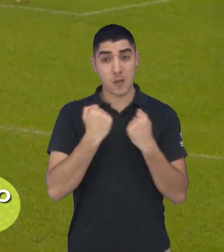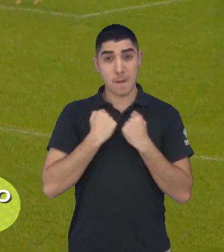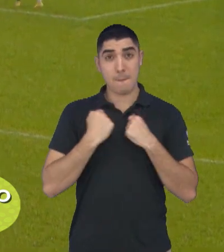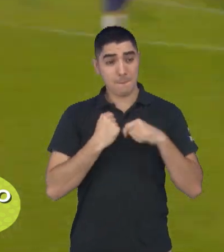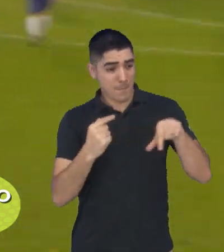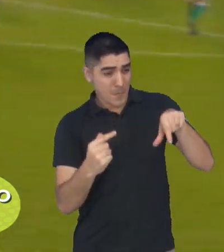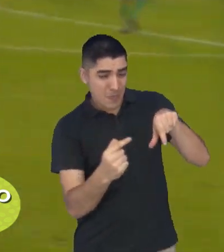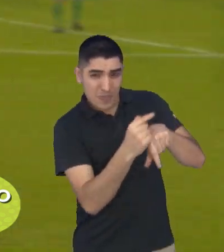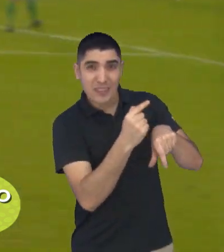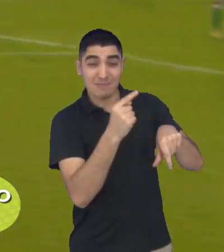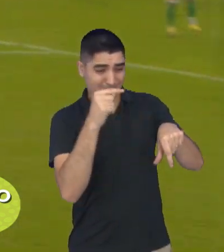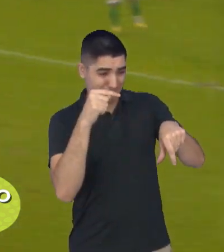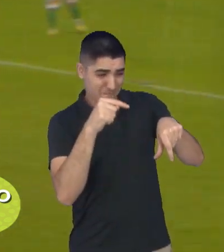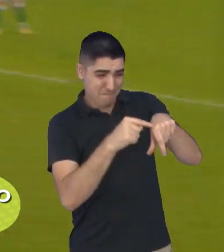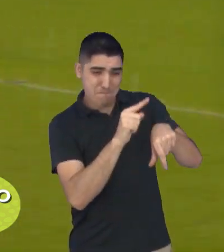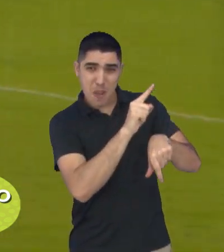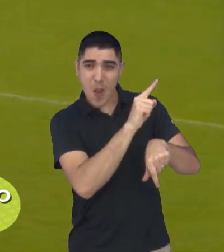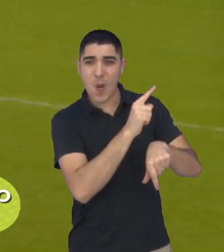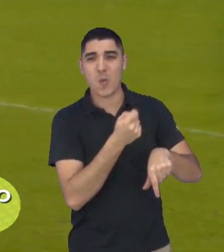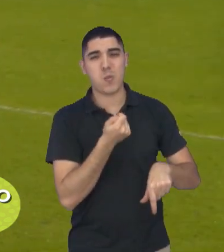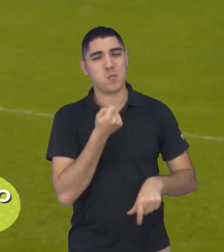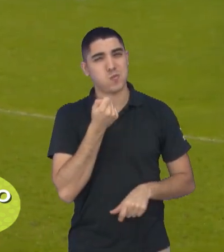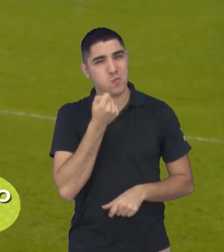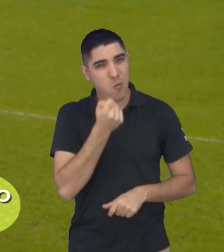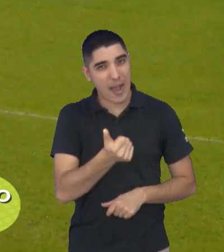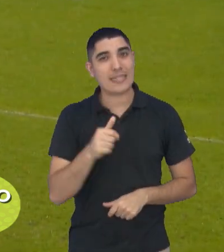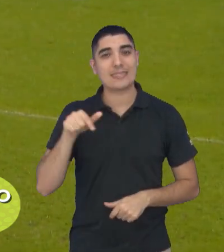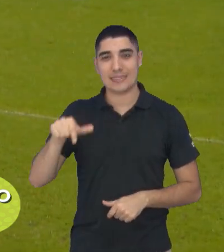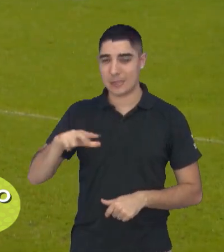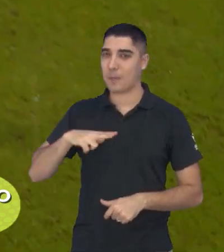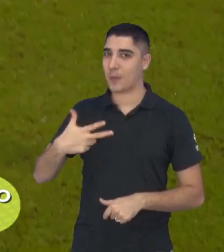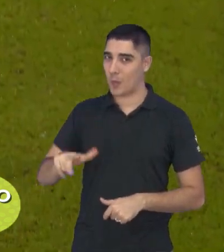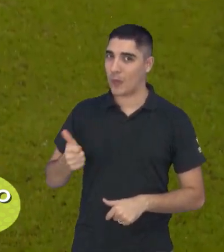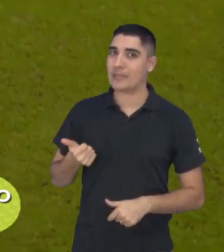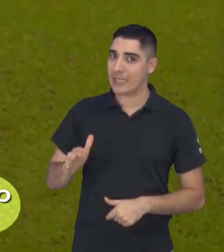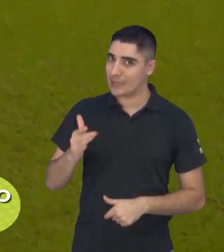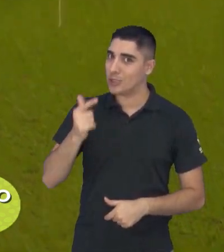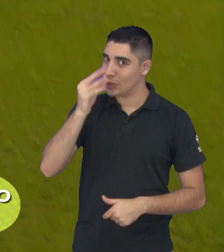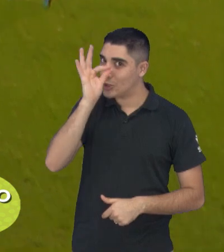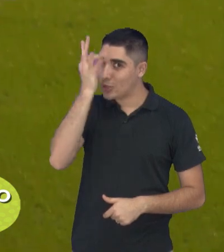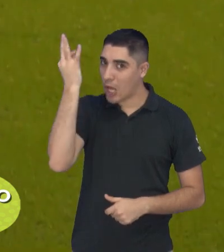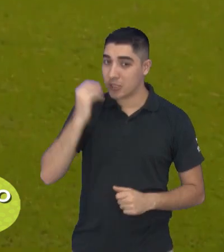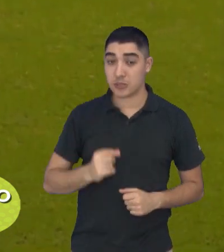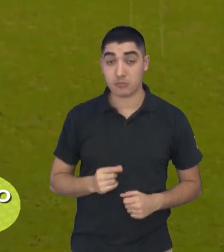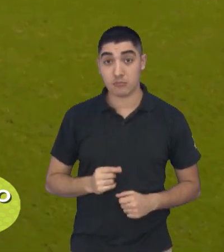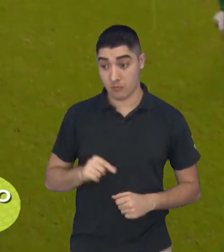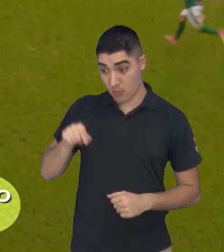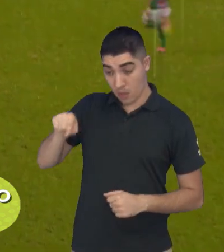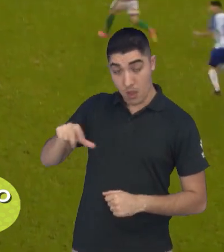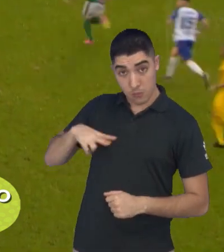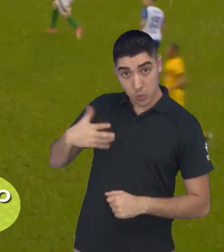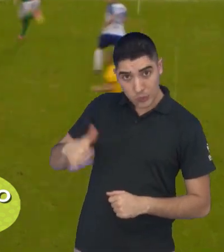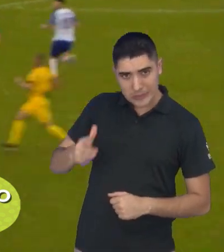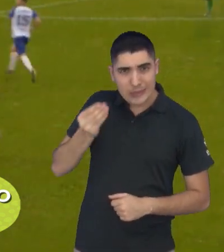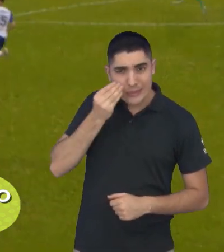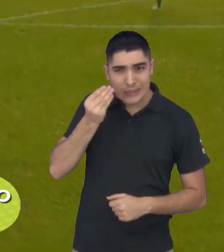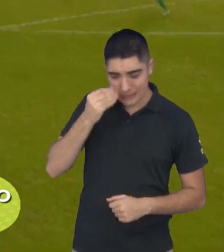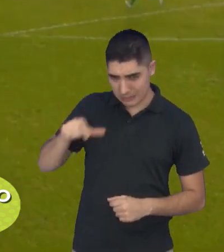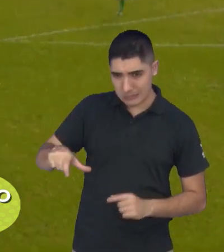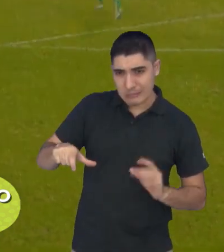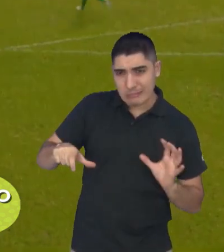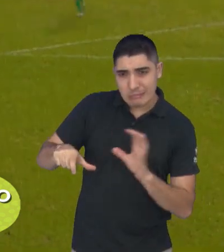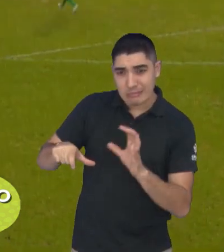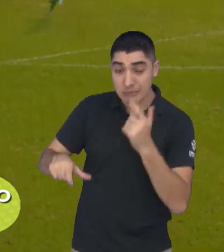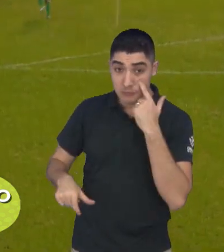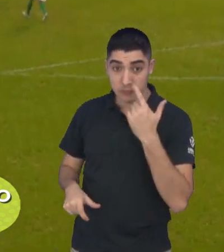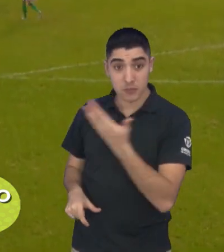vendido e a bola explodiu no travessão, para sorte da Briosa. Léo Santos tentava encontrar espaços, mas a zaga